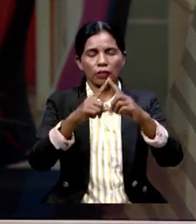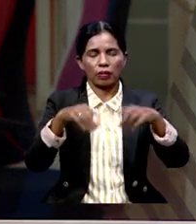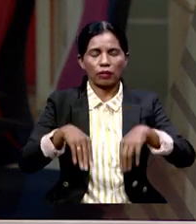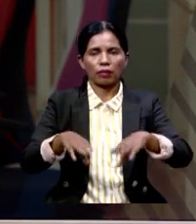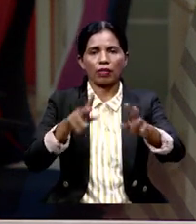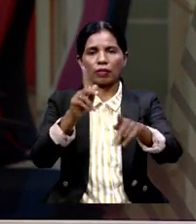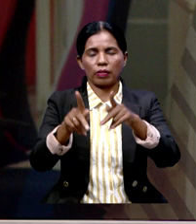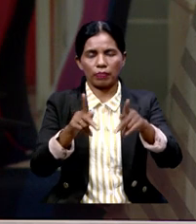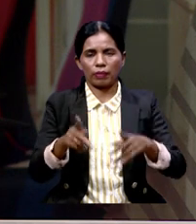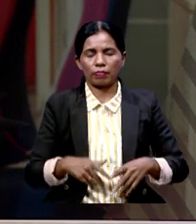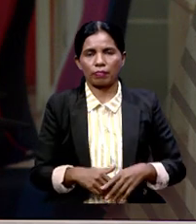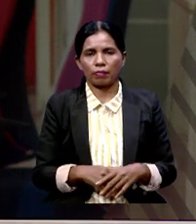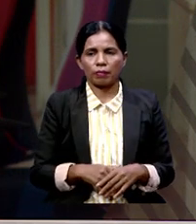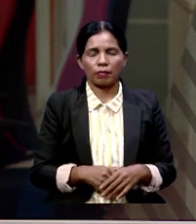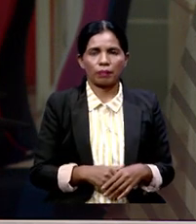humano.